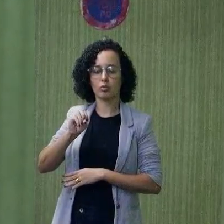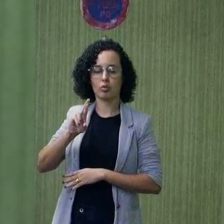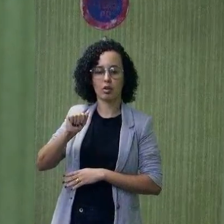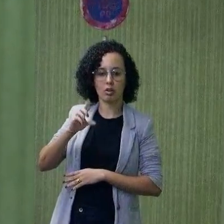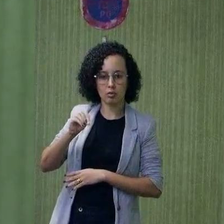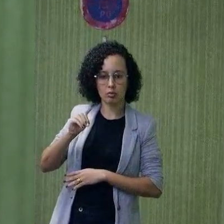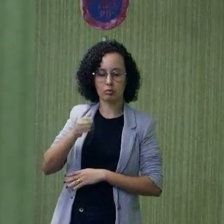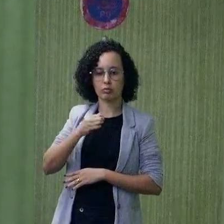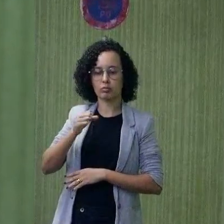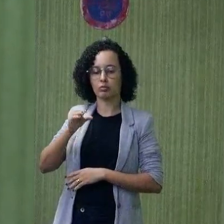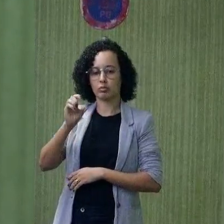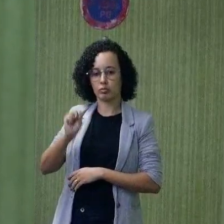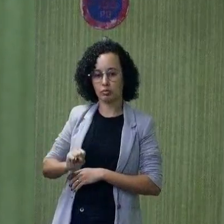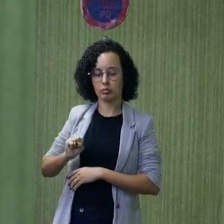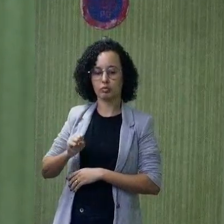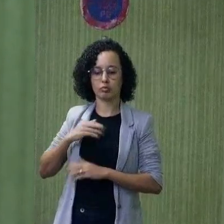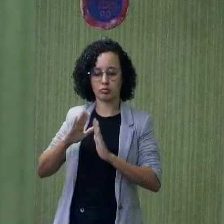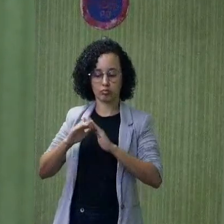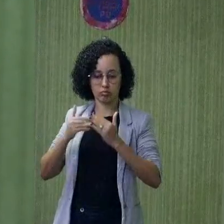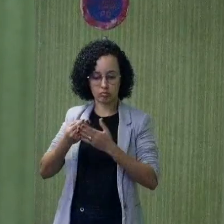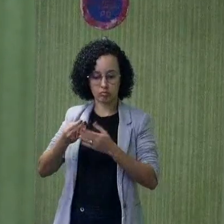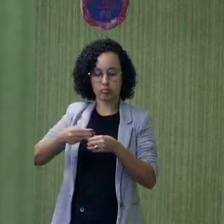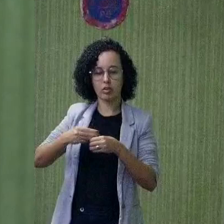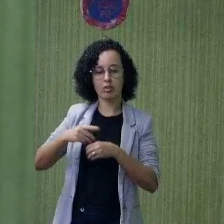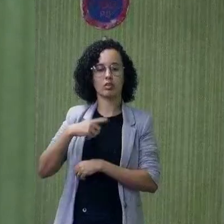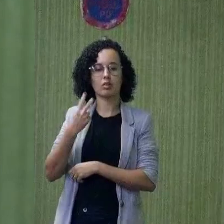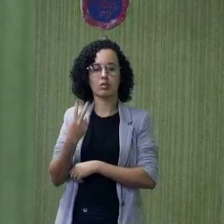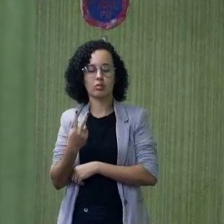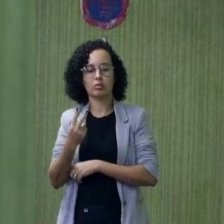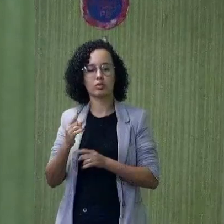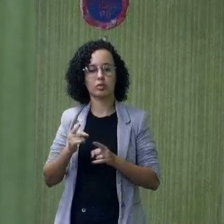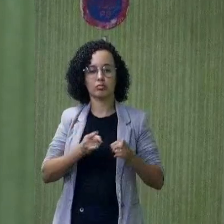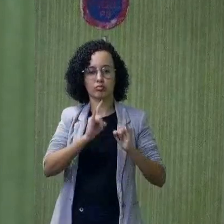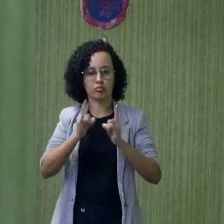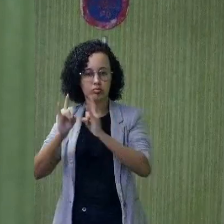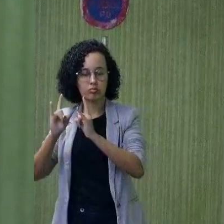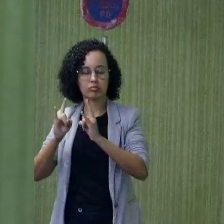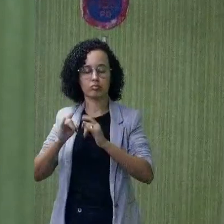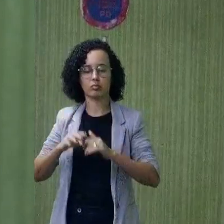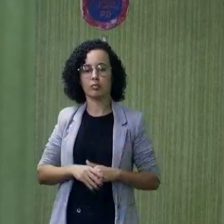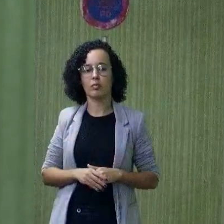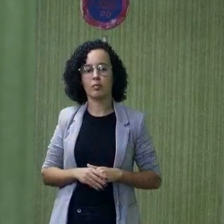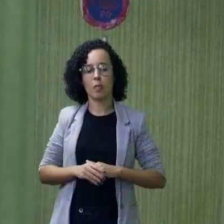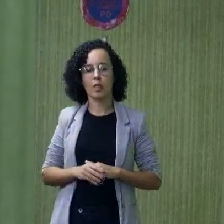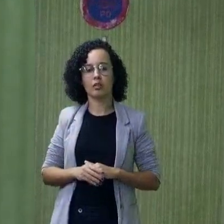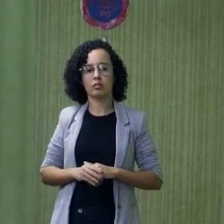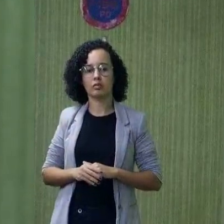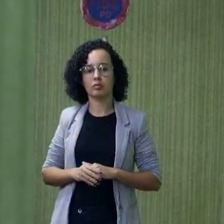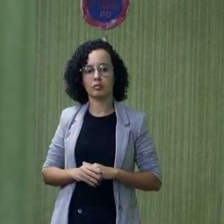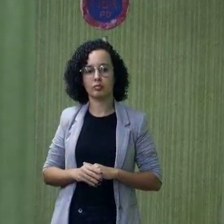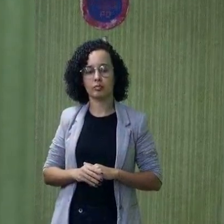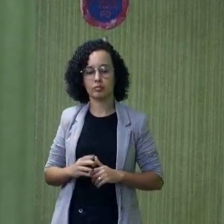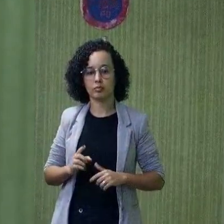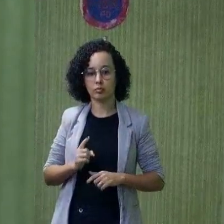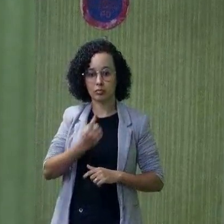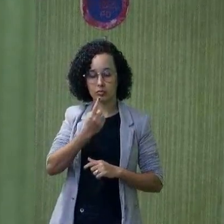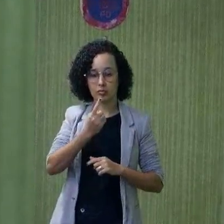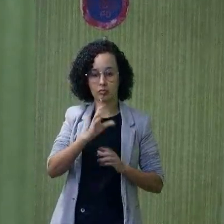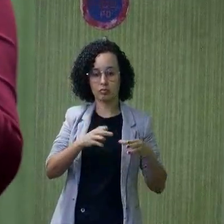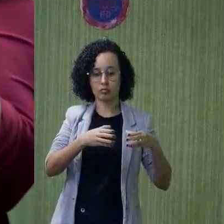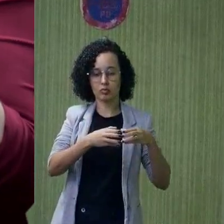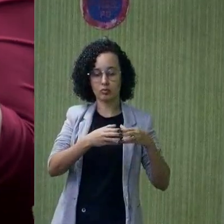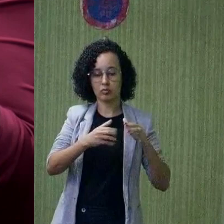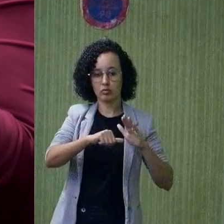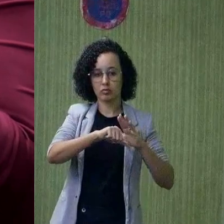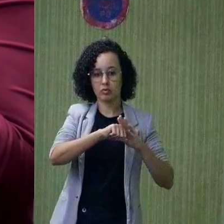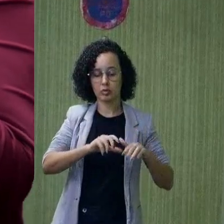escola municipal que tinha dois prédios dois blocos uma facção se resguardou